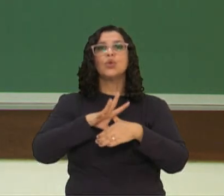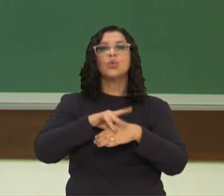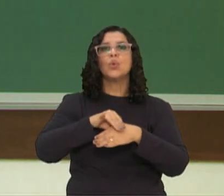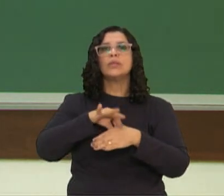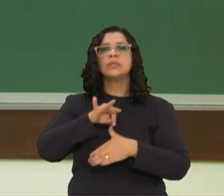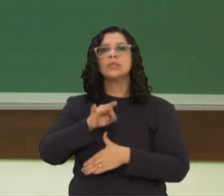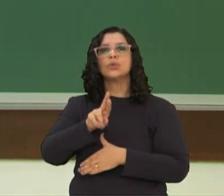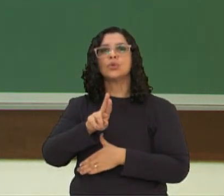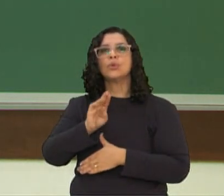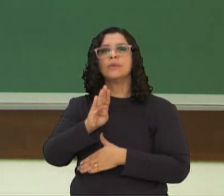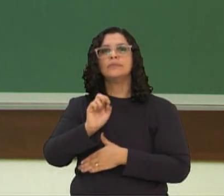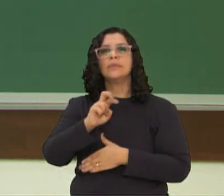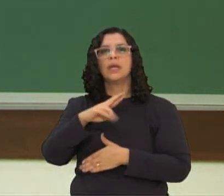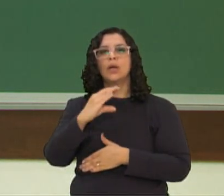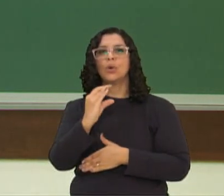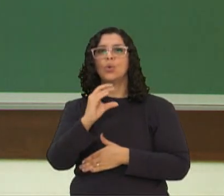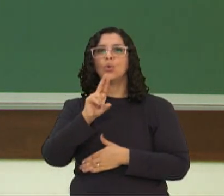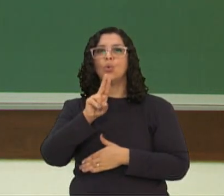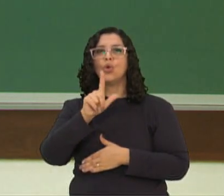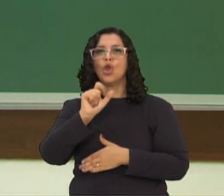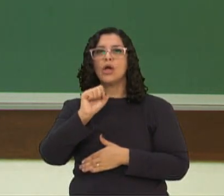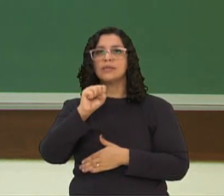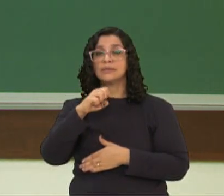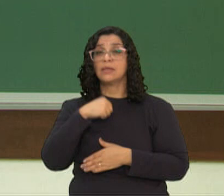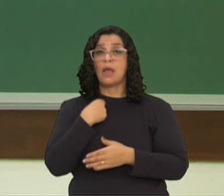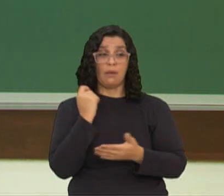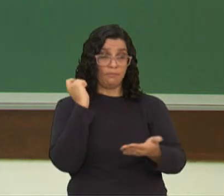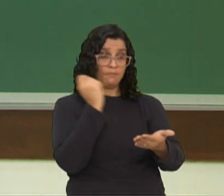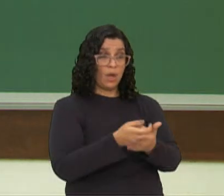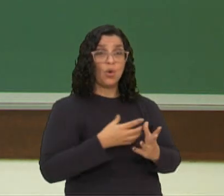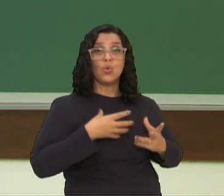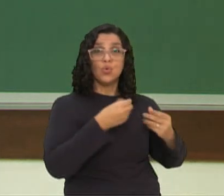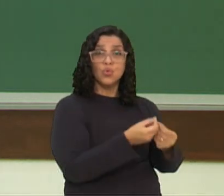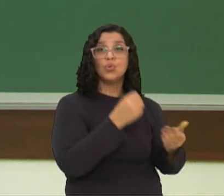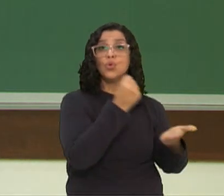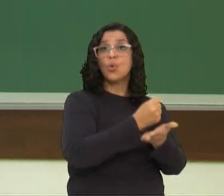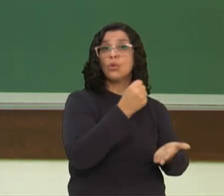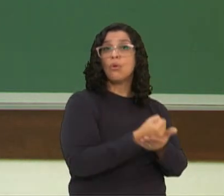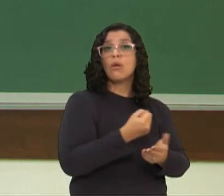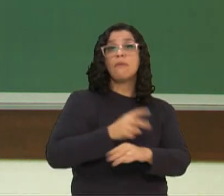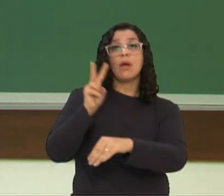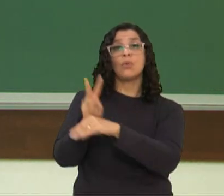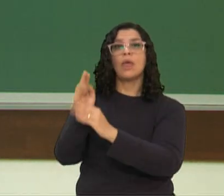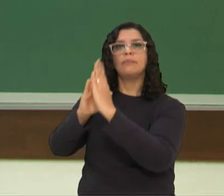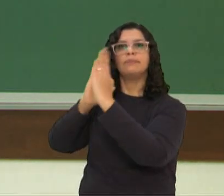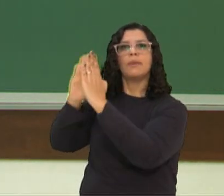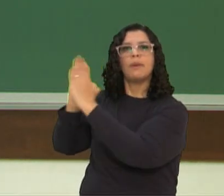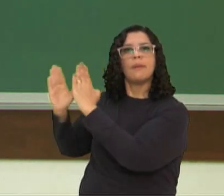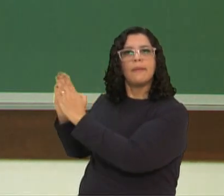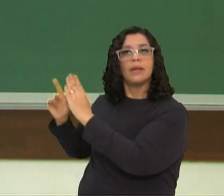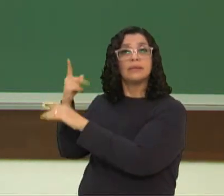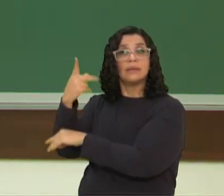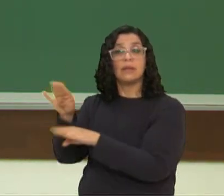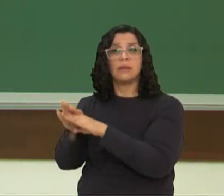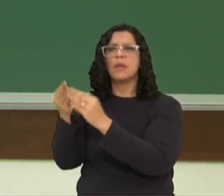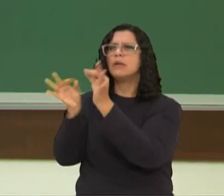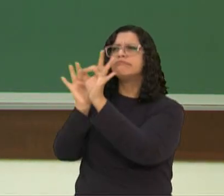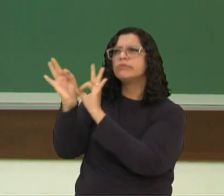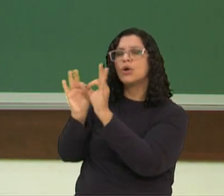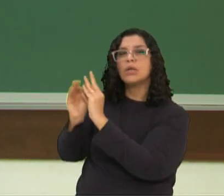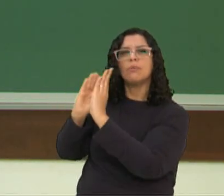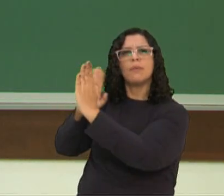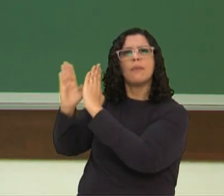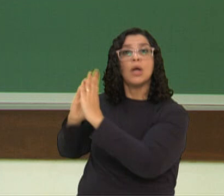os livros dele, contratou ele para ser o bibliotecário real da biblioteca dela. Essa biblioteca ele armazenou, organizou e